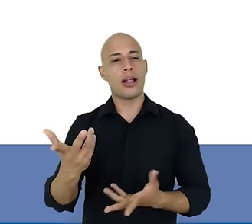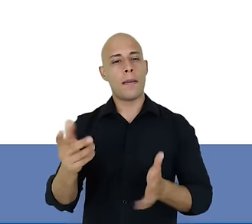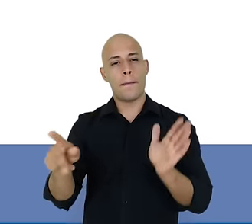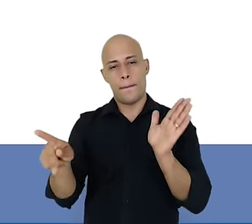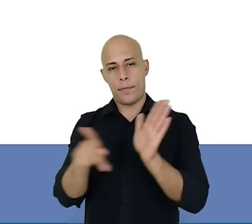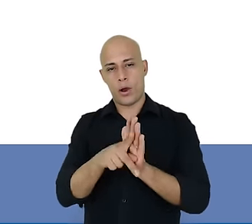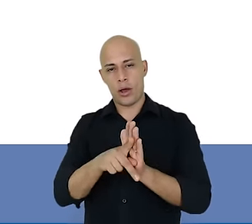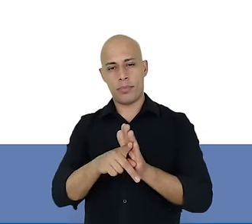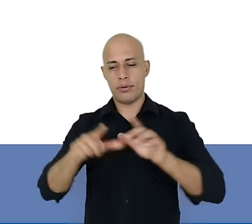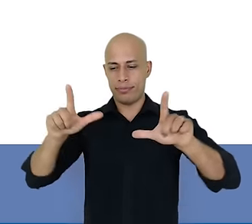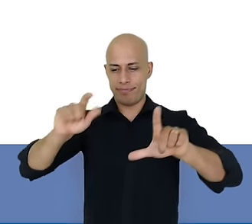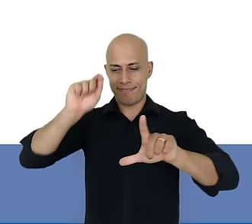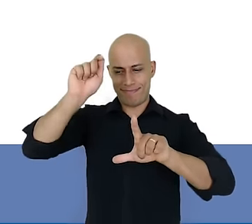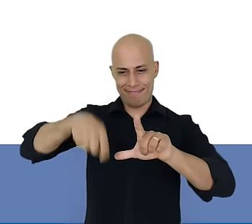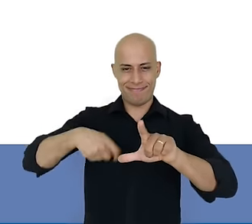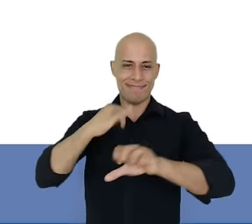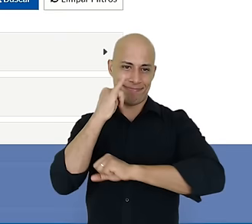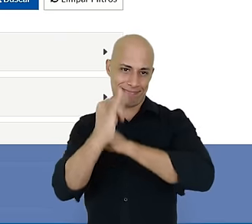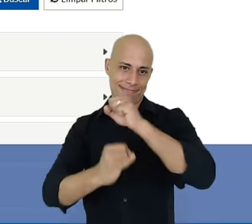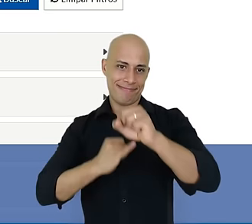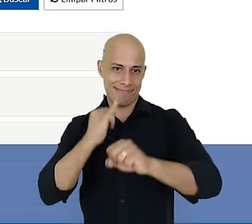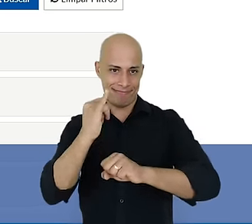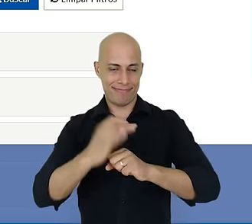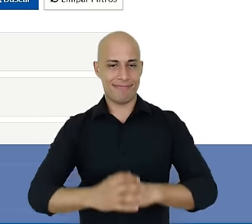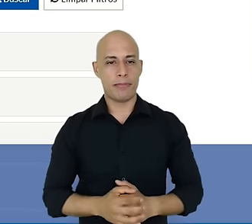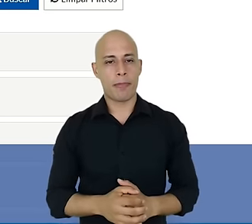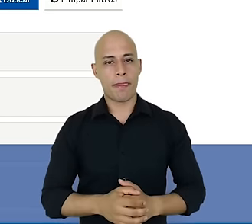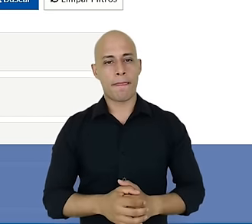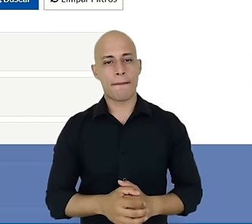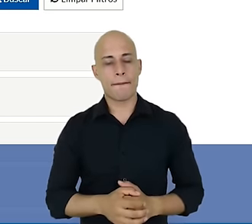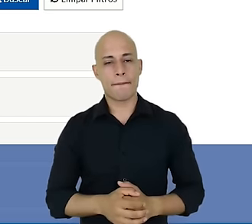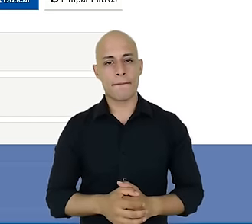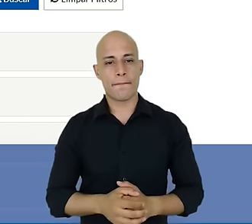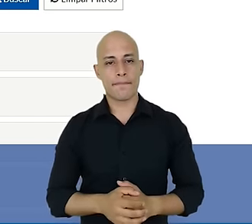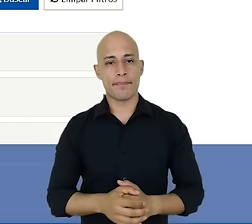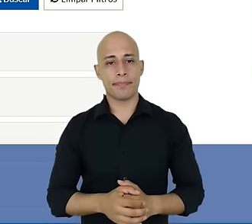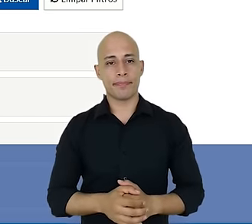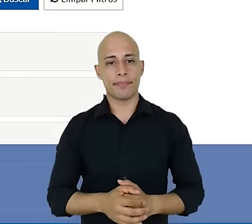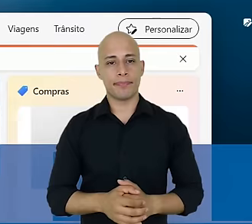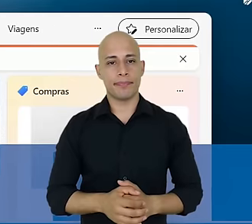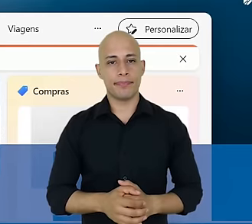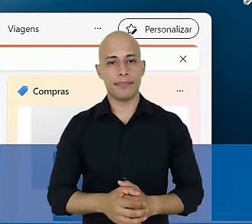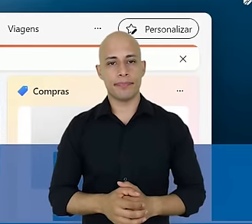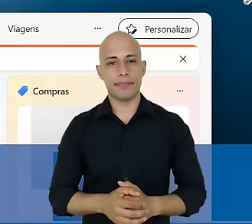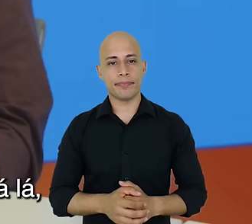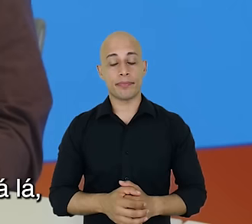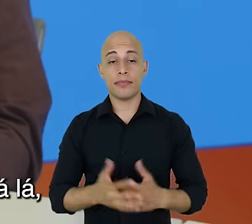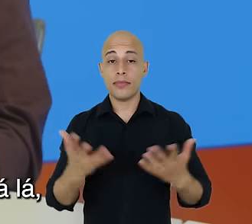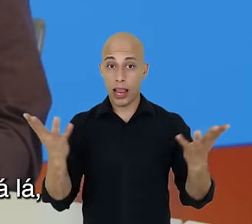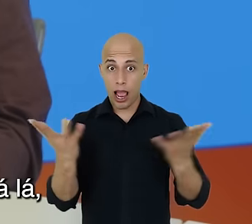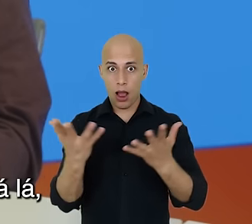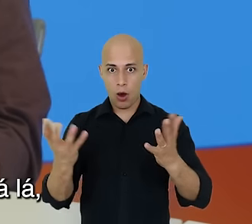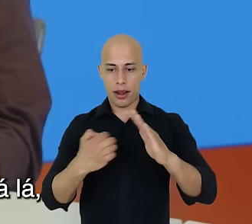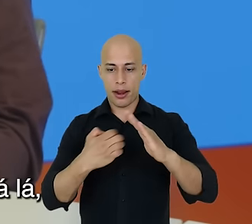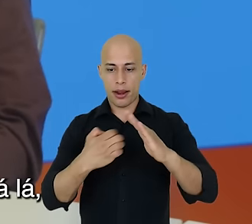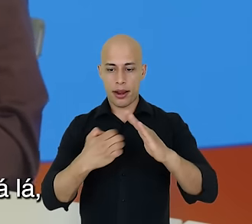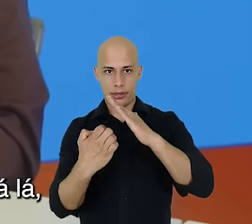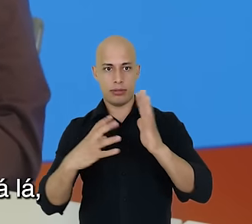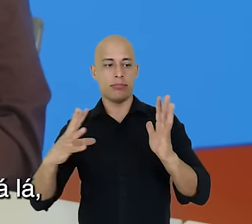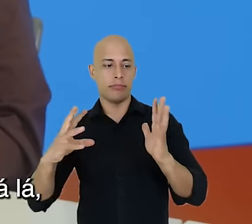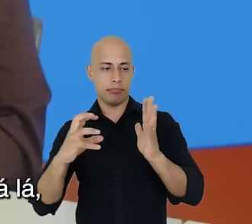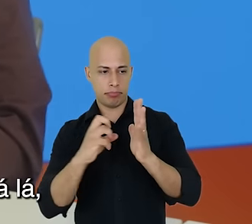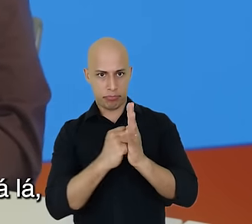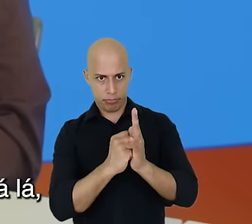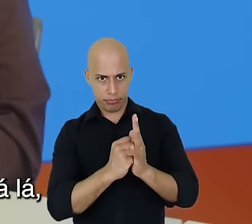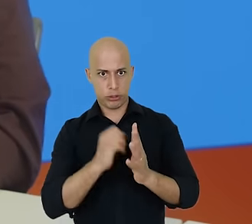certificado digital beleza e aí então agora a empresa credenciada